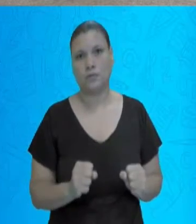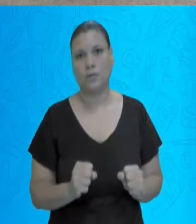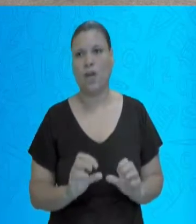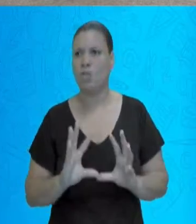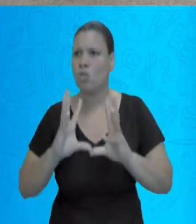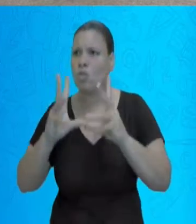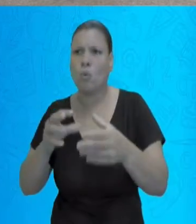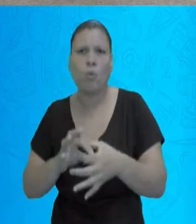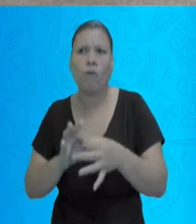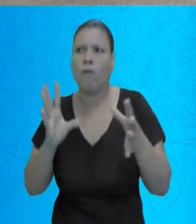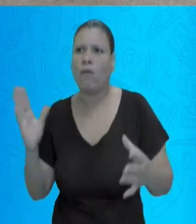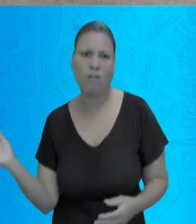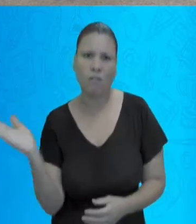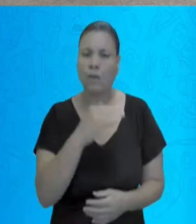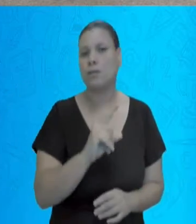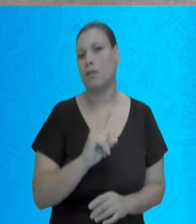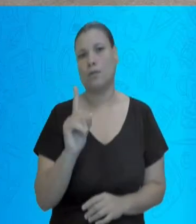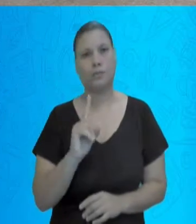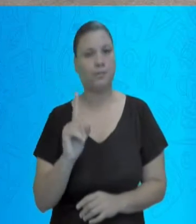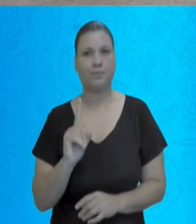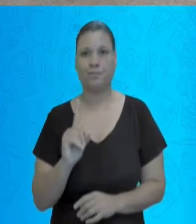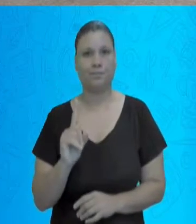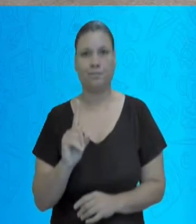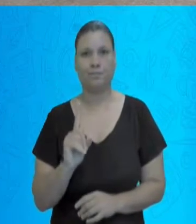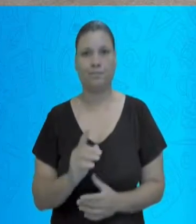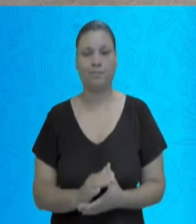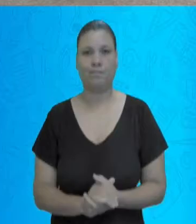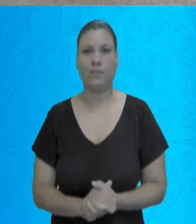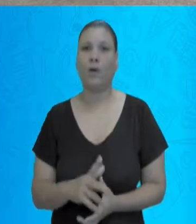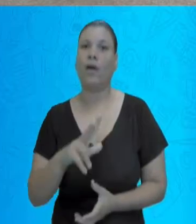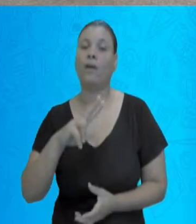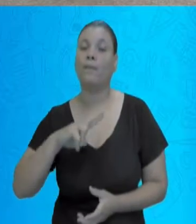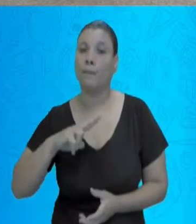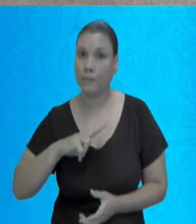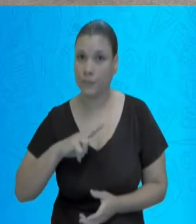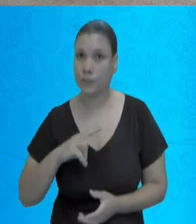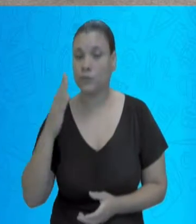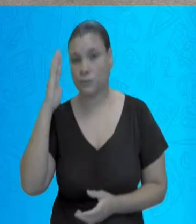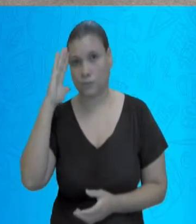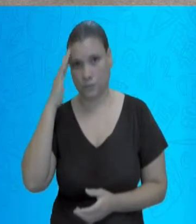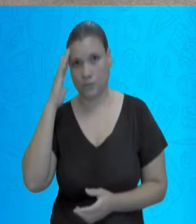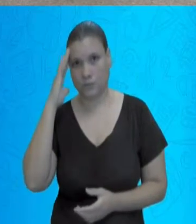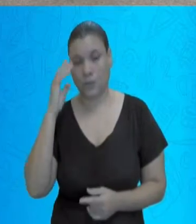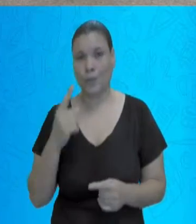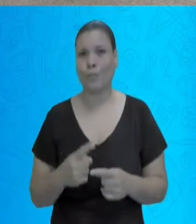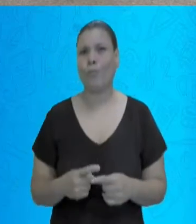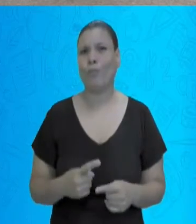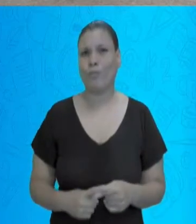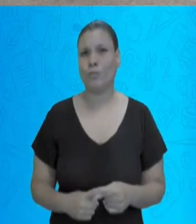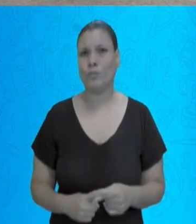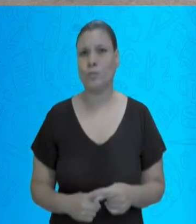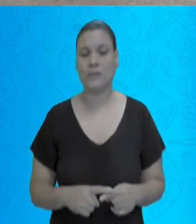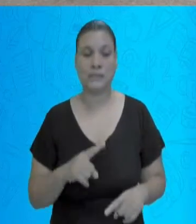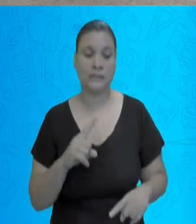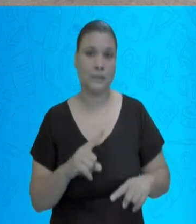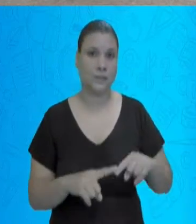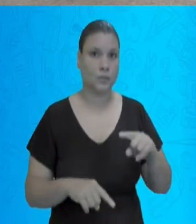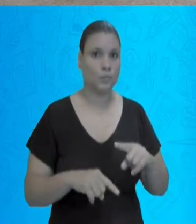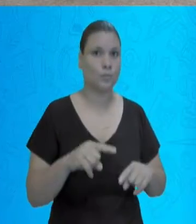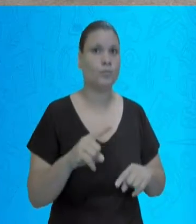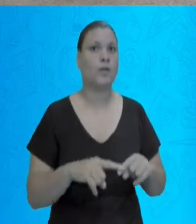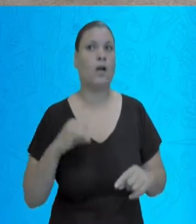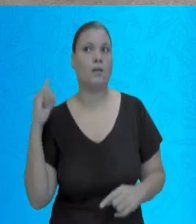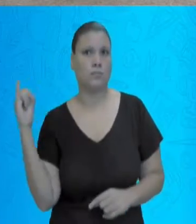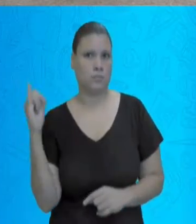mundo. Como eram materiais muito delicados, materiais muito importantes, eles não deixavam todas as